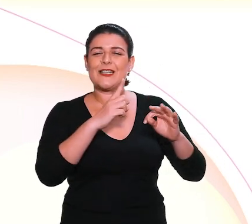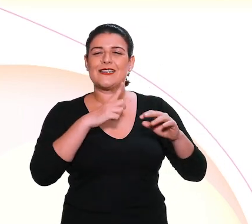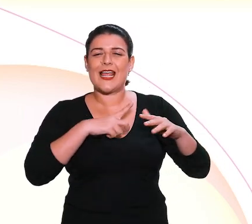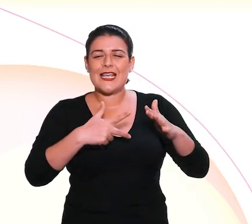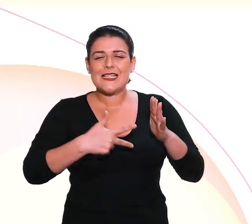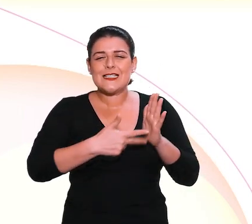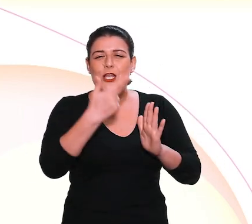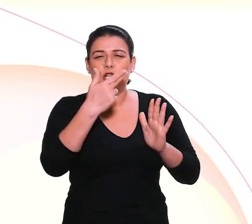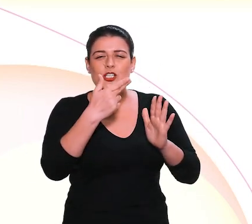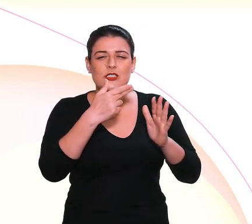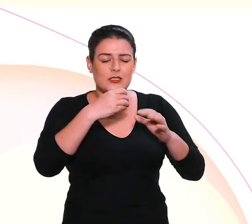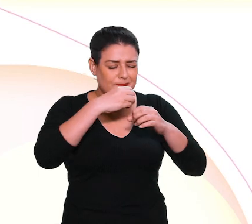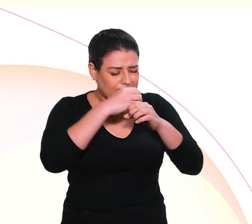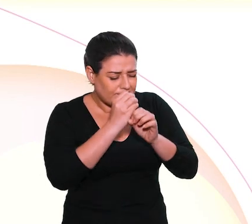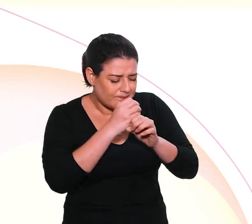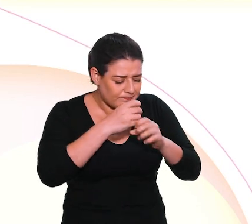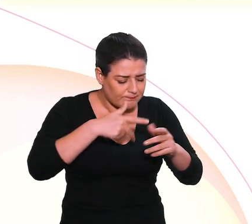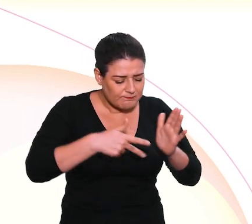microcirurgias vasculares,